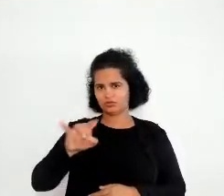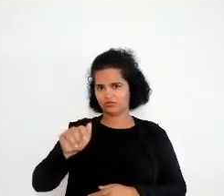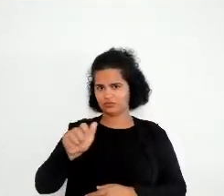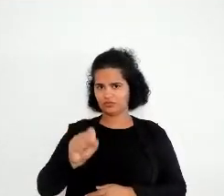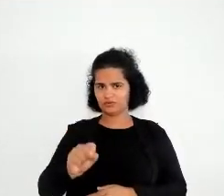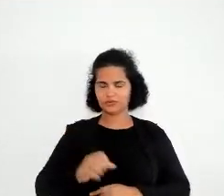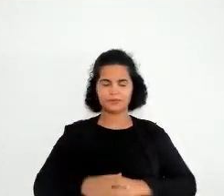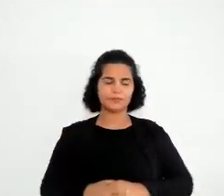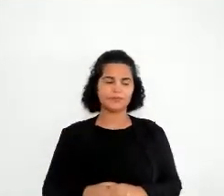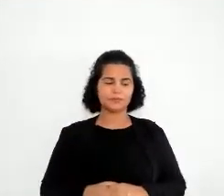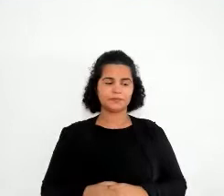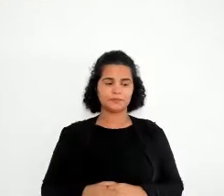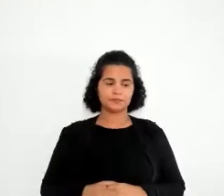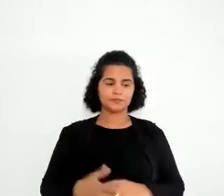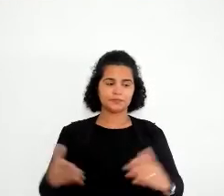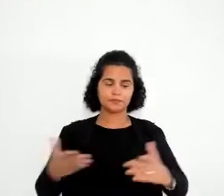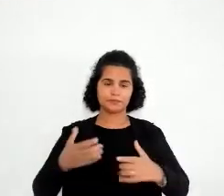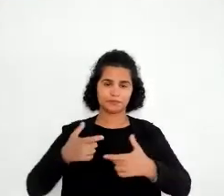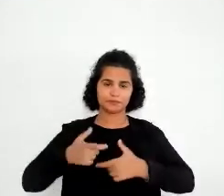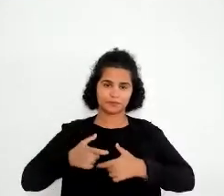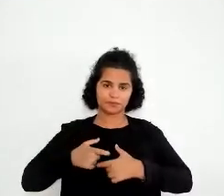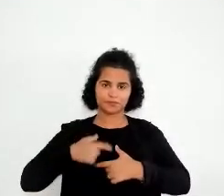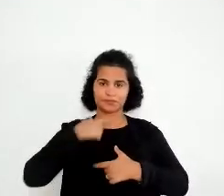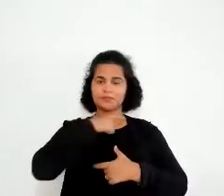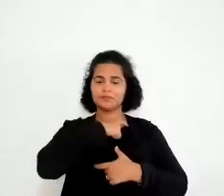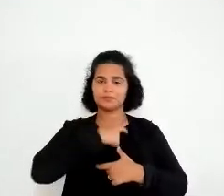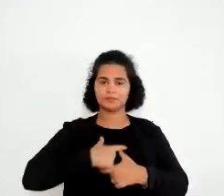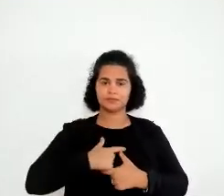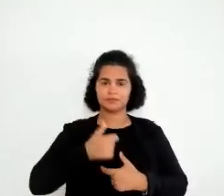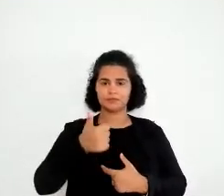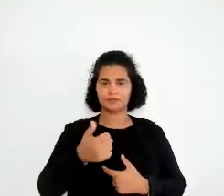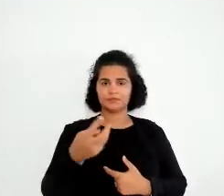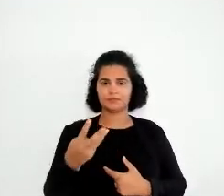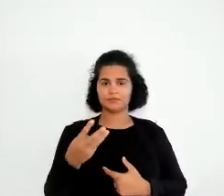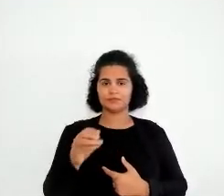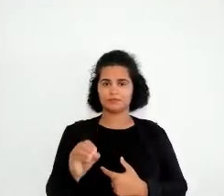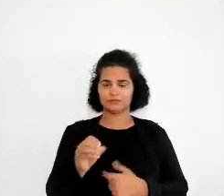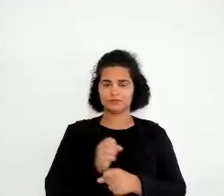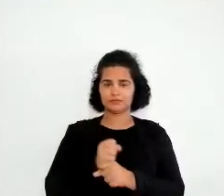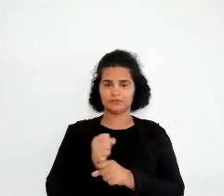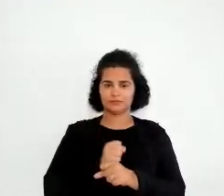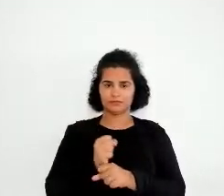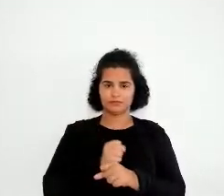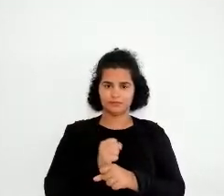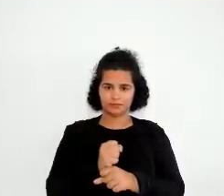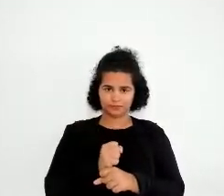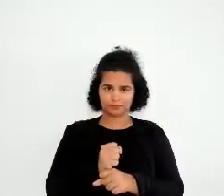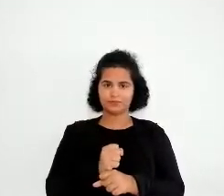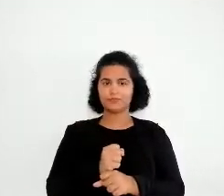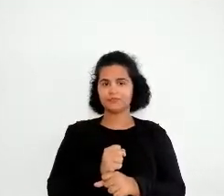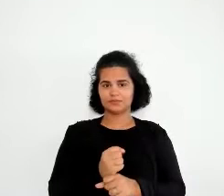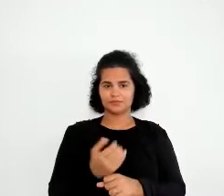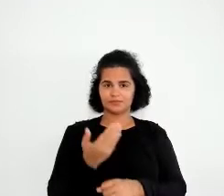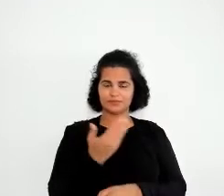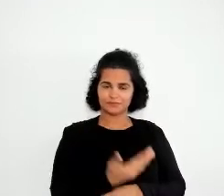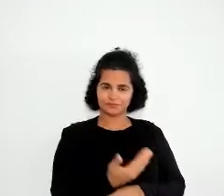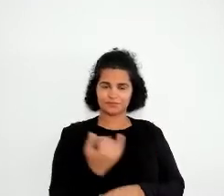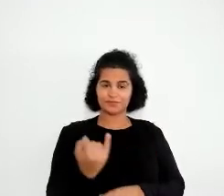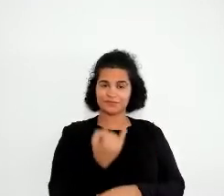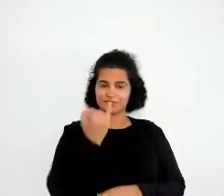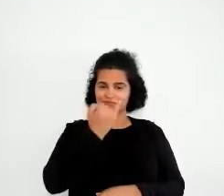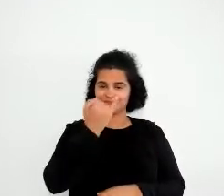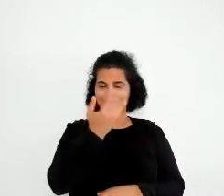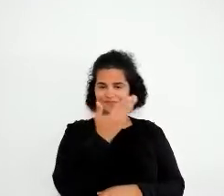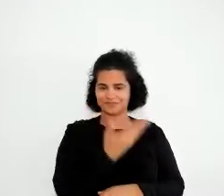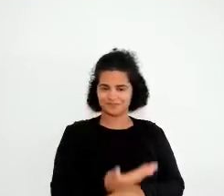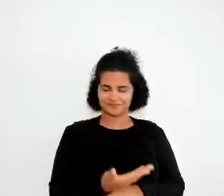a conferência da medalha dos 130 anos do TJRN a personalidades de relevo do Rio Grande do Norte. Cada um